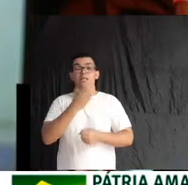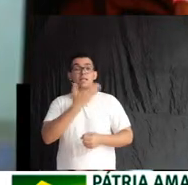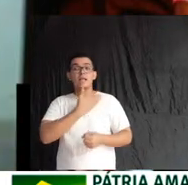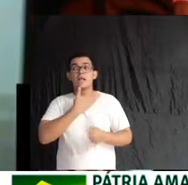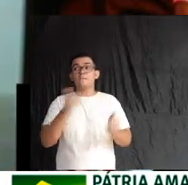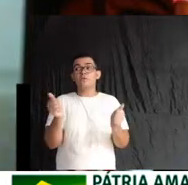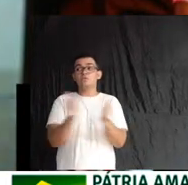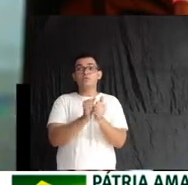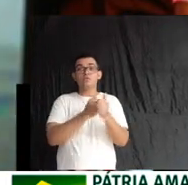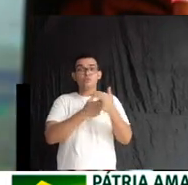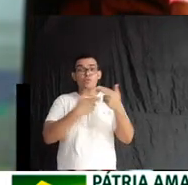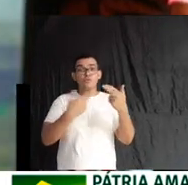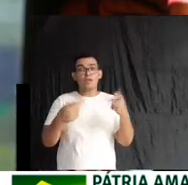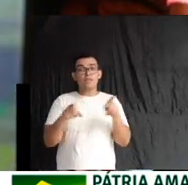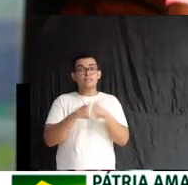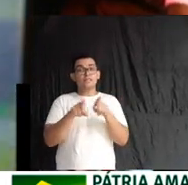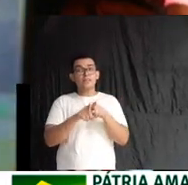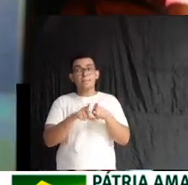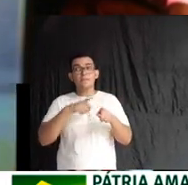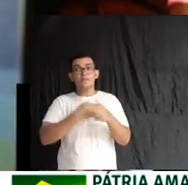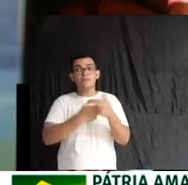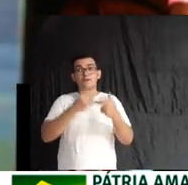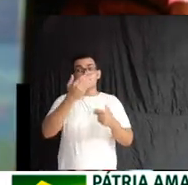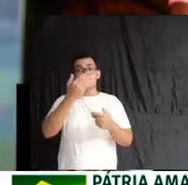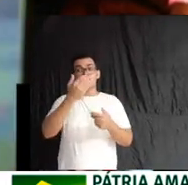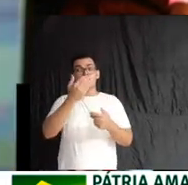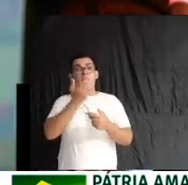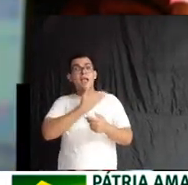primeiro distrito, meus colegas, obrigada aí